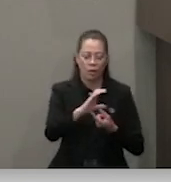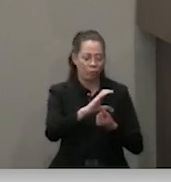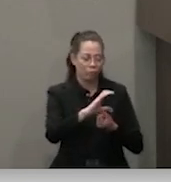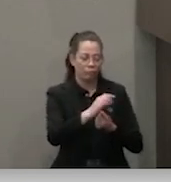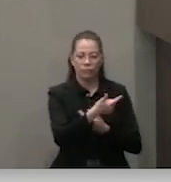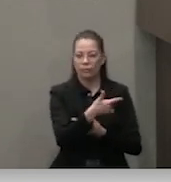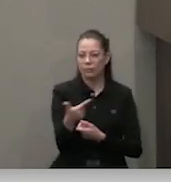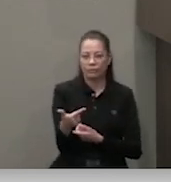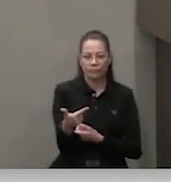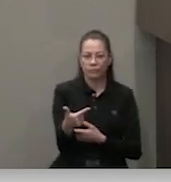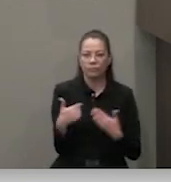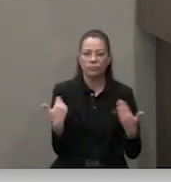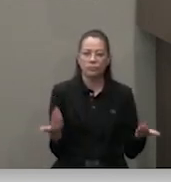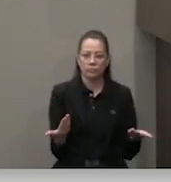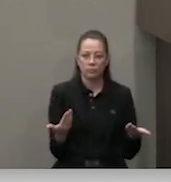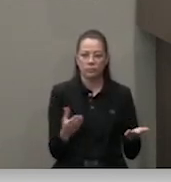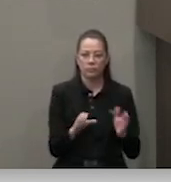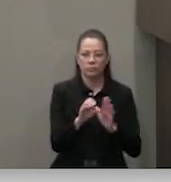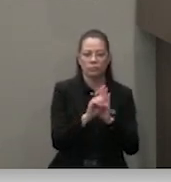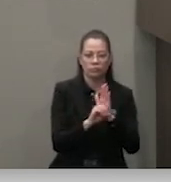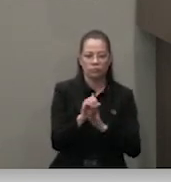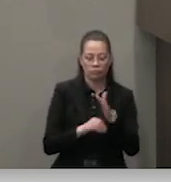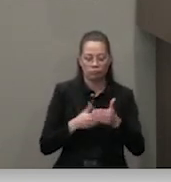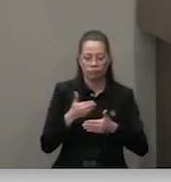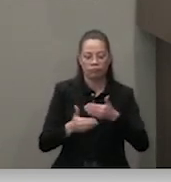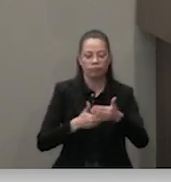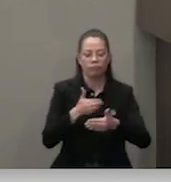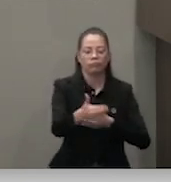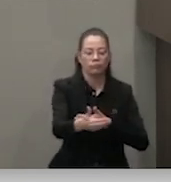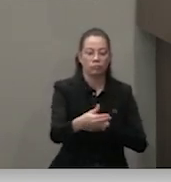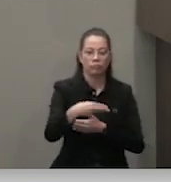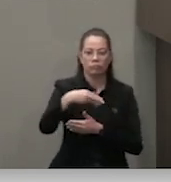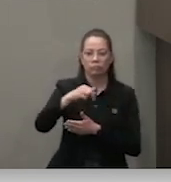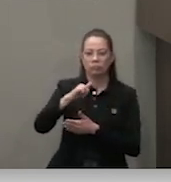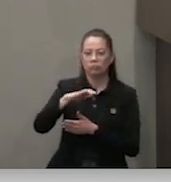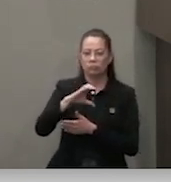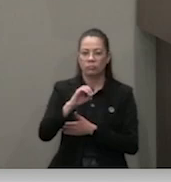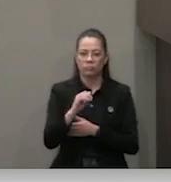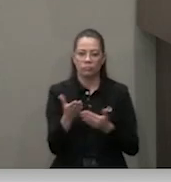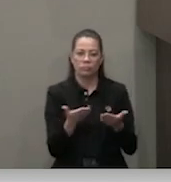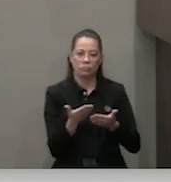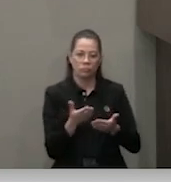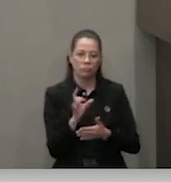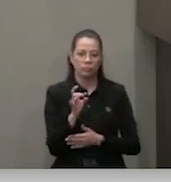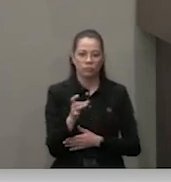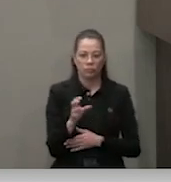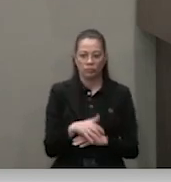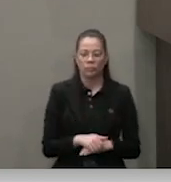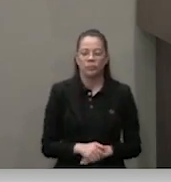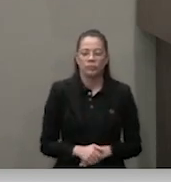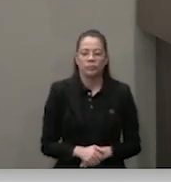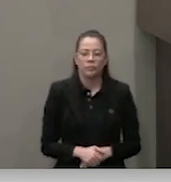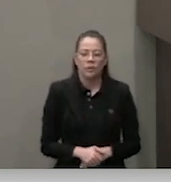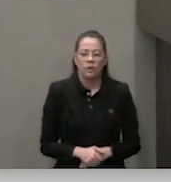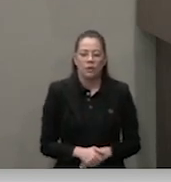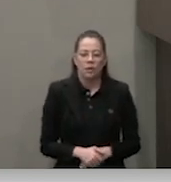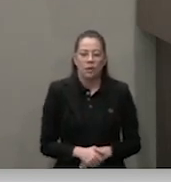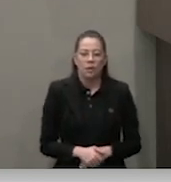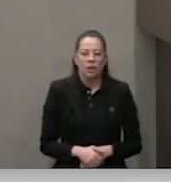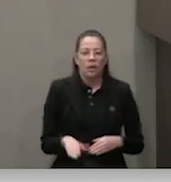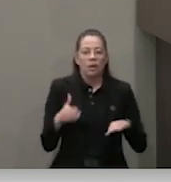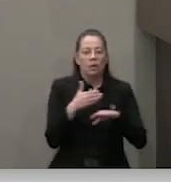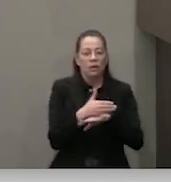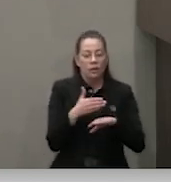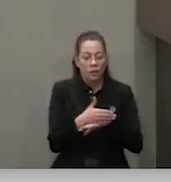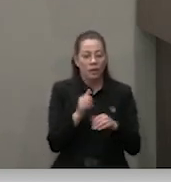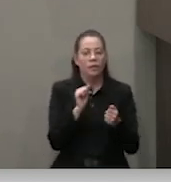ninguém o orçamento foi empurrado para março Então as emendas que seriam esse ano serão apenas para março aí e faz parte